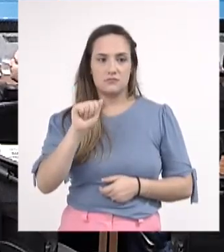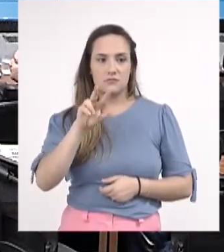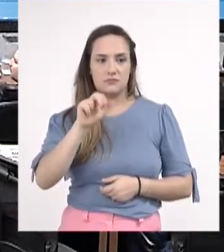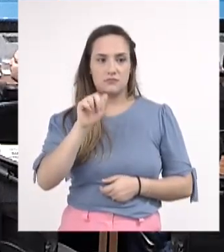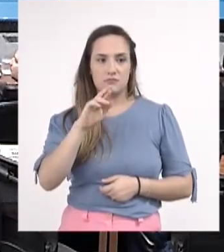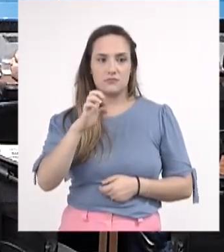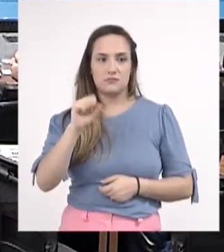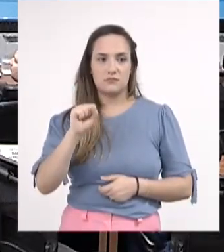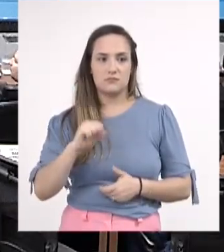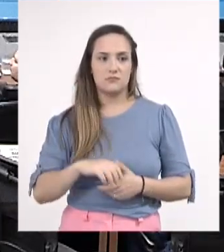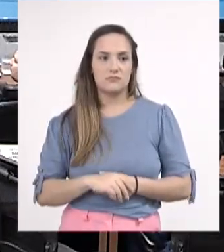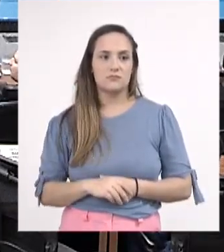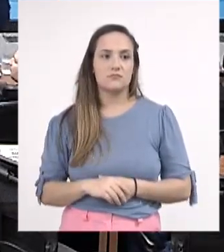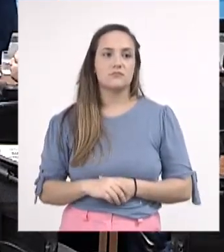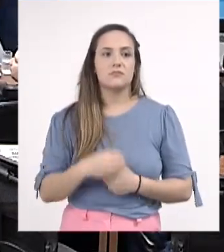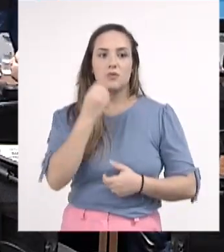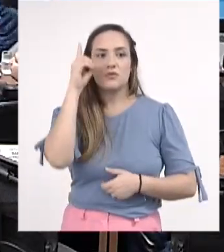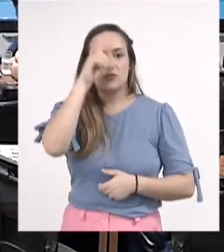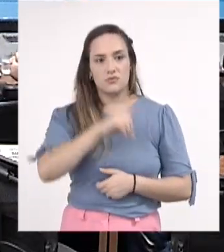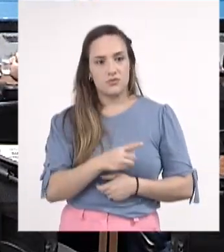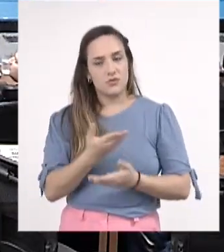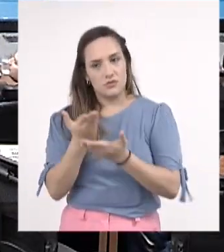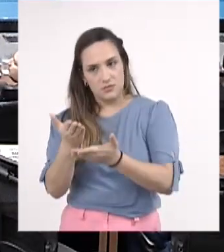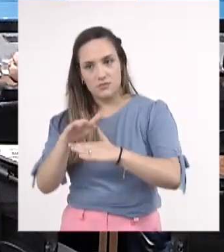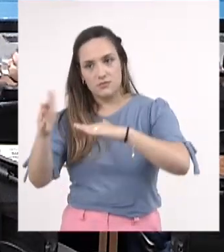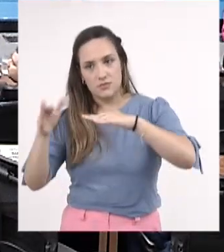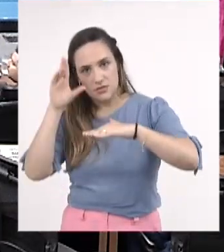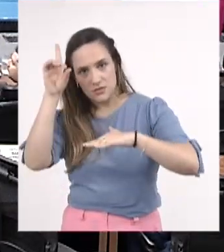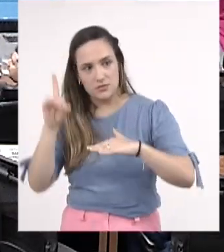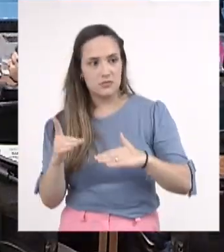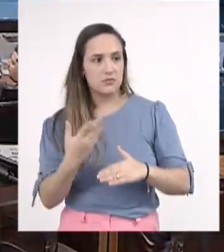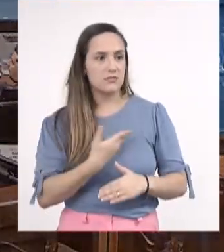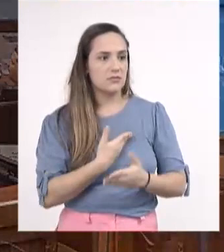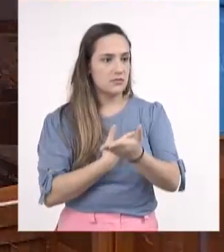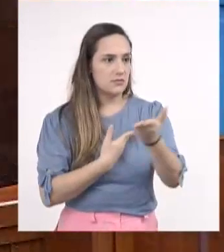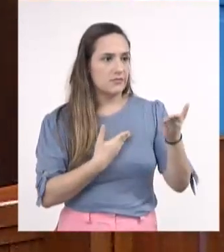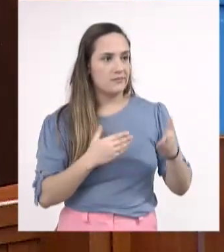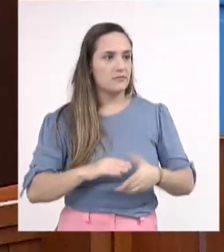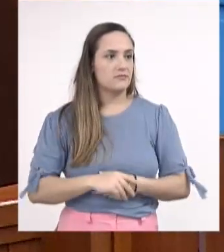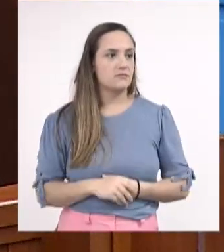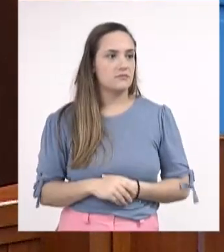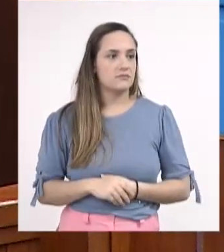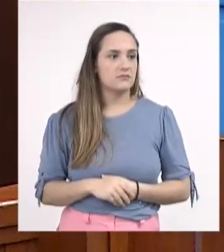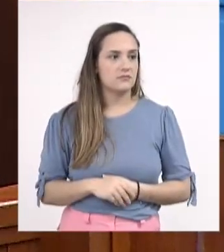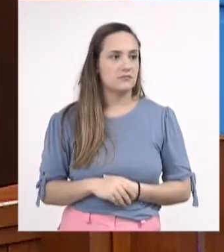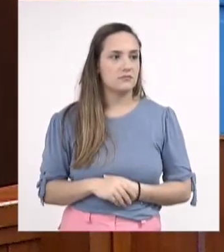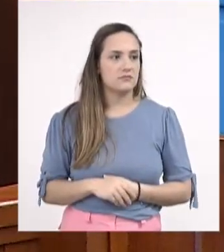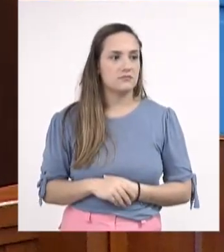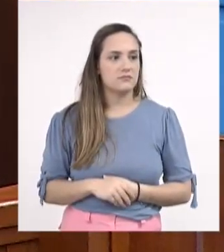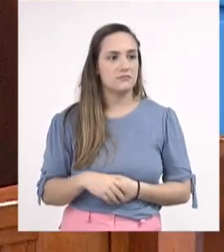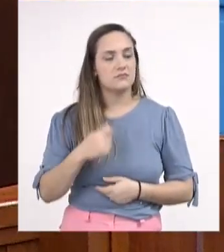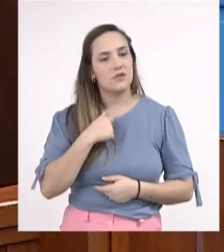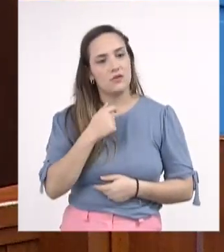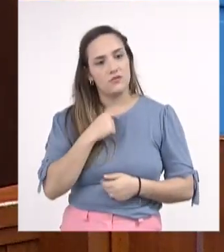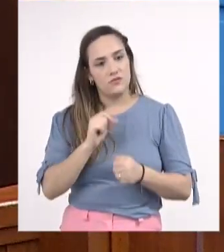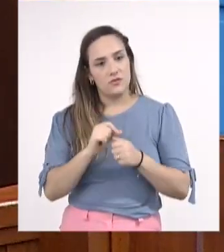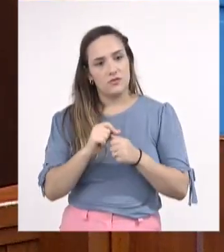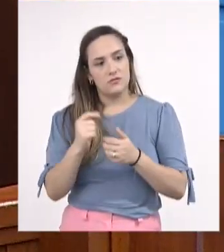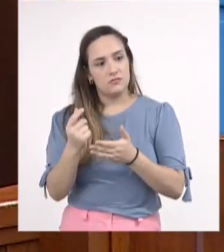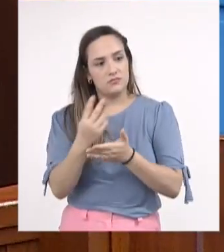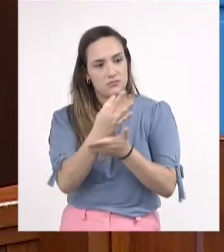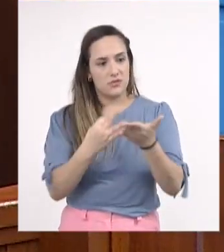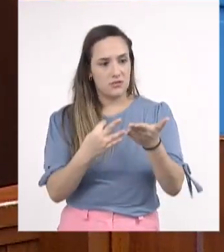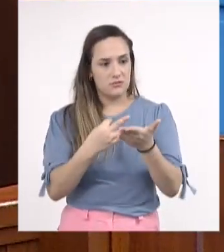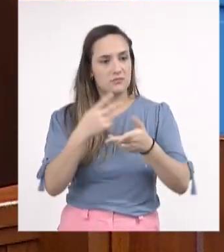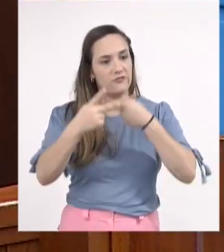Bom dia senhor presidente Bom dia mesa Bom dia nobres colegas eu preparei um discurso aqui no dia de